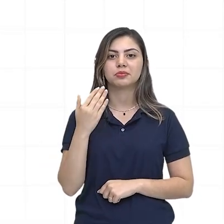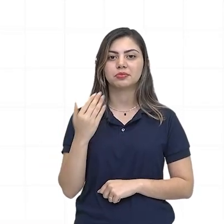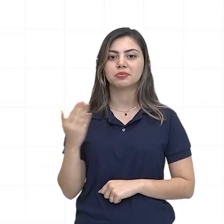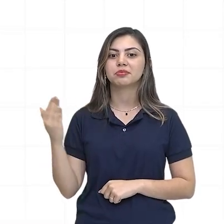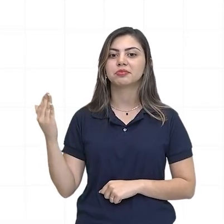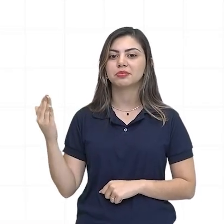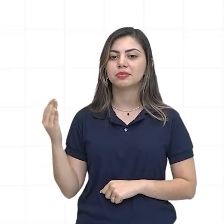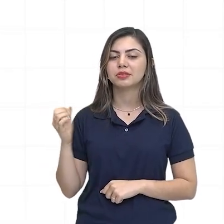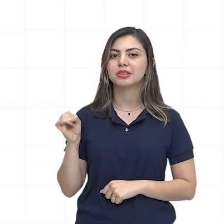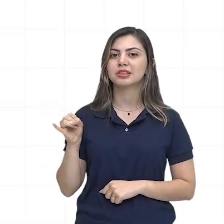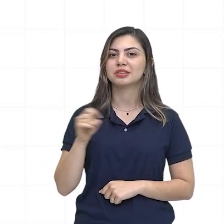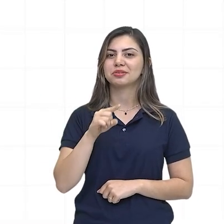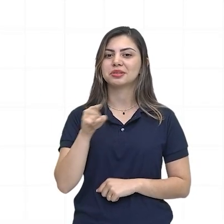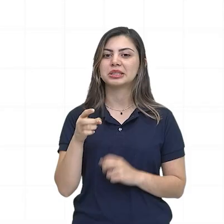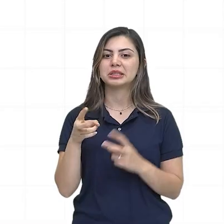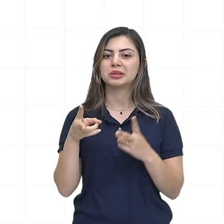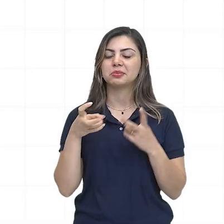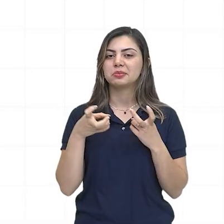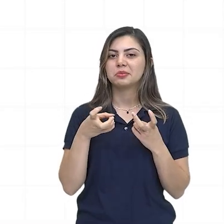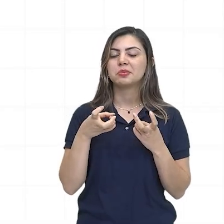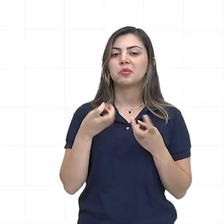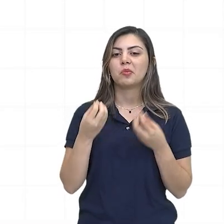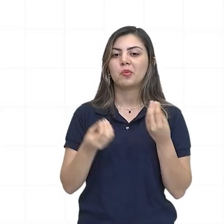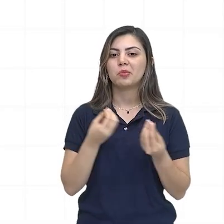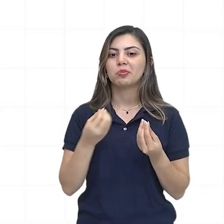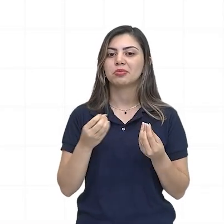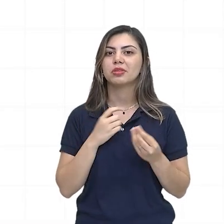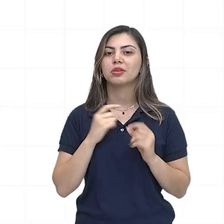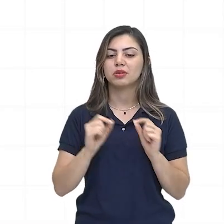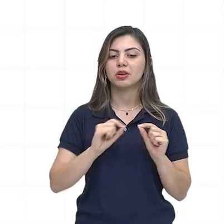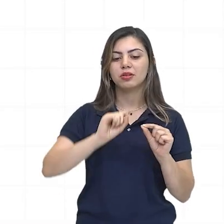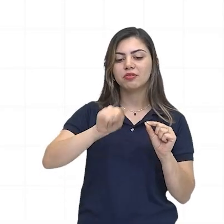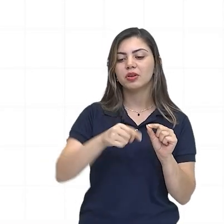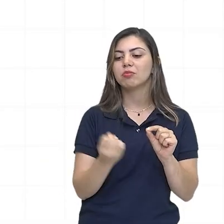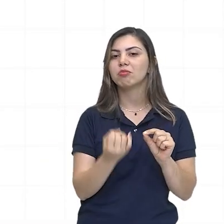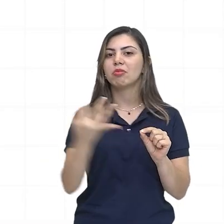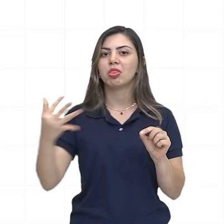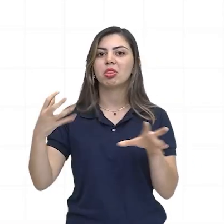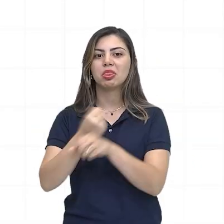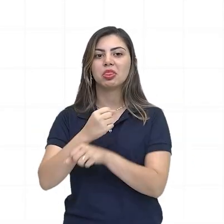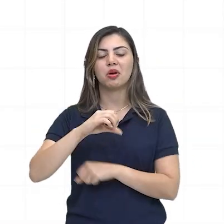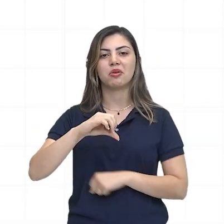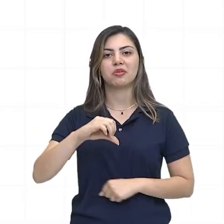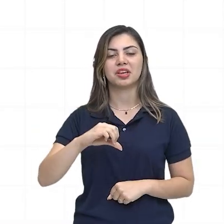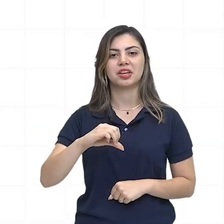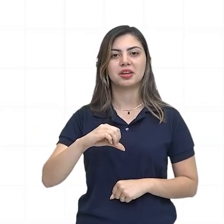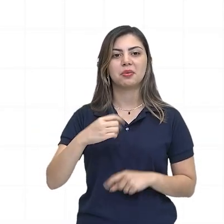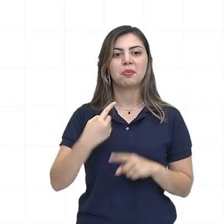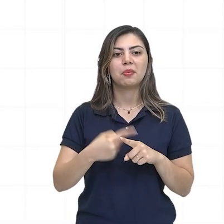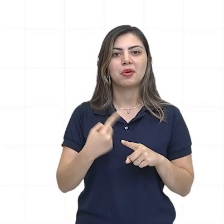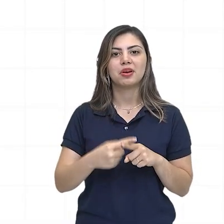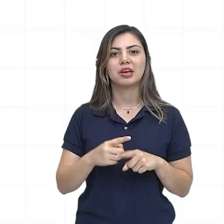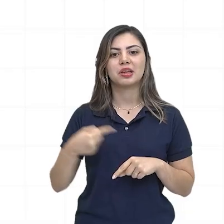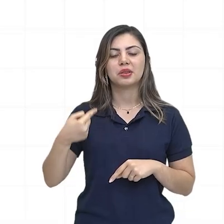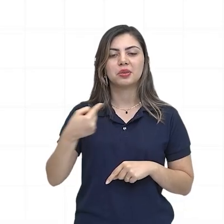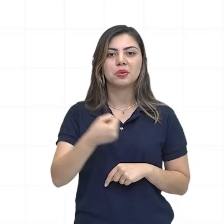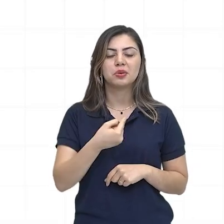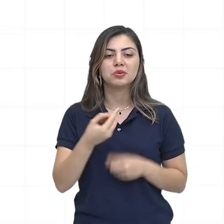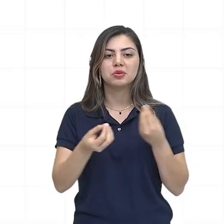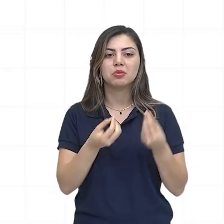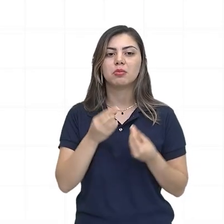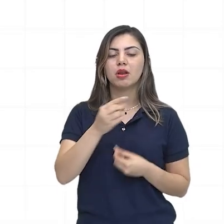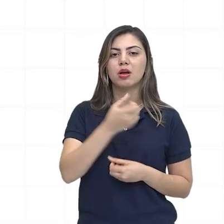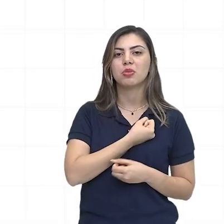7.625,5974844987. Se vocês perceberem, nós temos aí 9 casas decimais. Por quê? Porque a gente pegou o